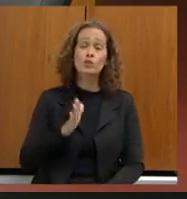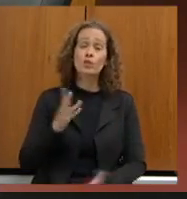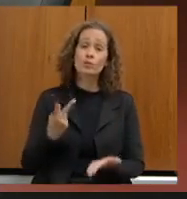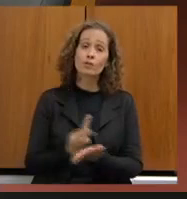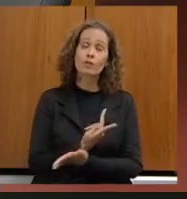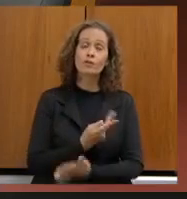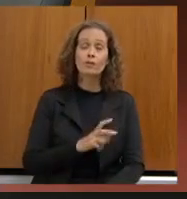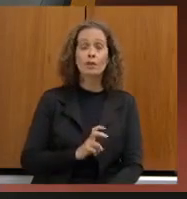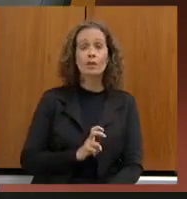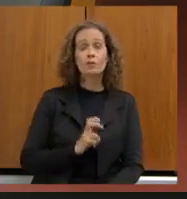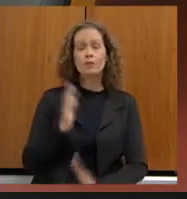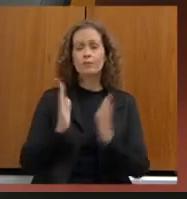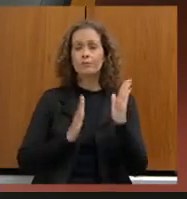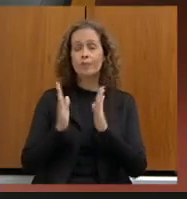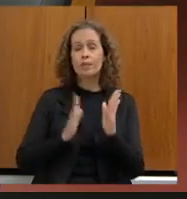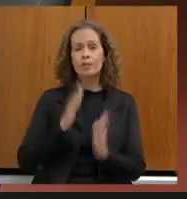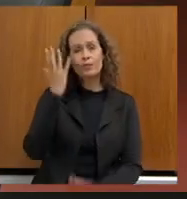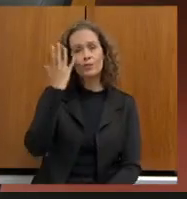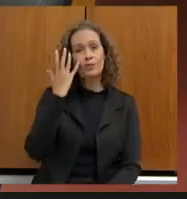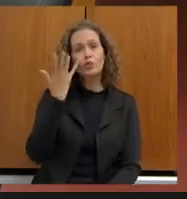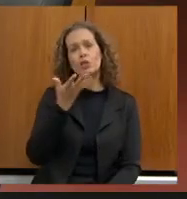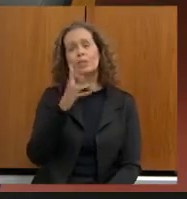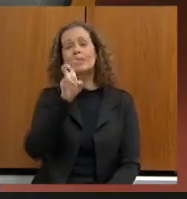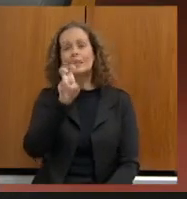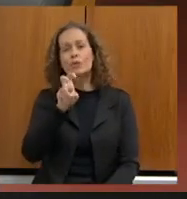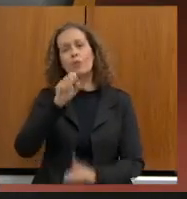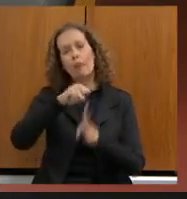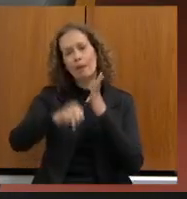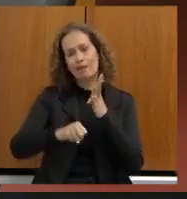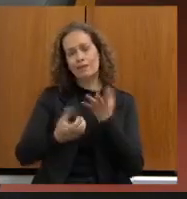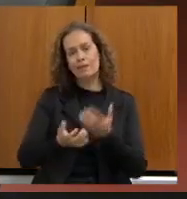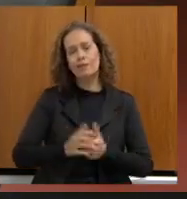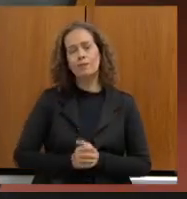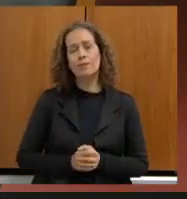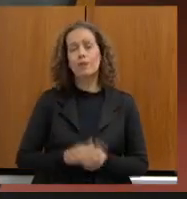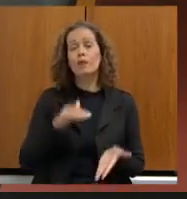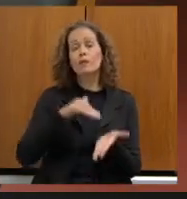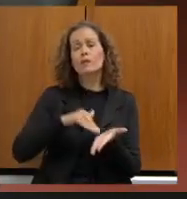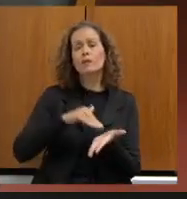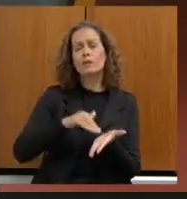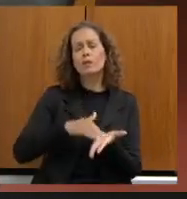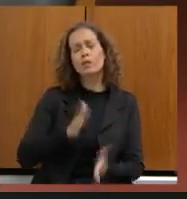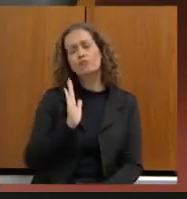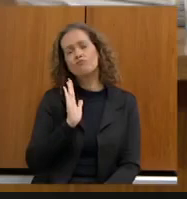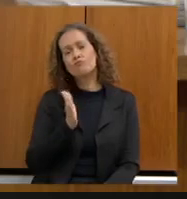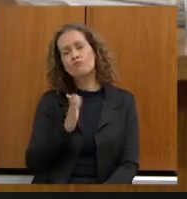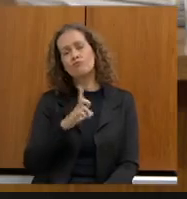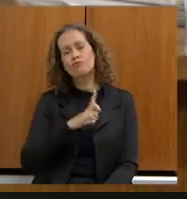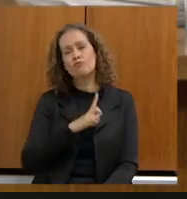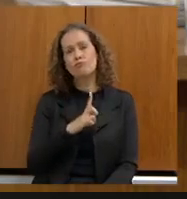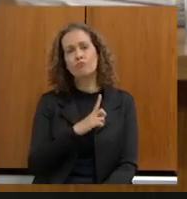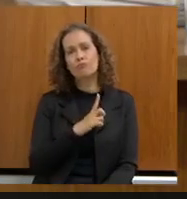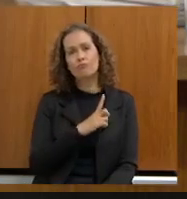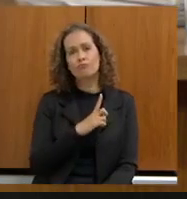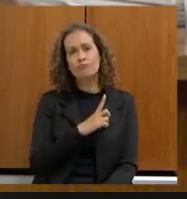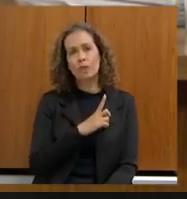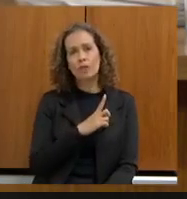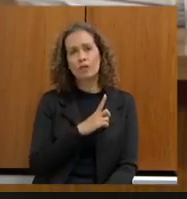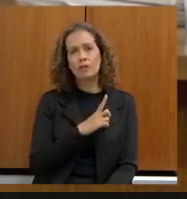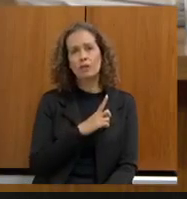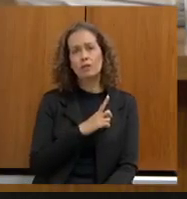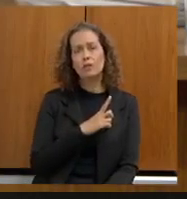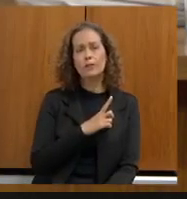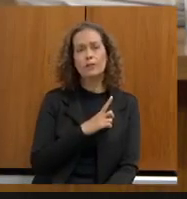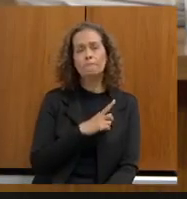esses cinco meses da digestão na sejudh é claro que a secretaria Ela já tem essa